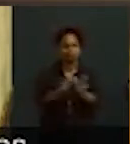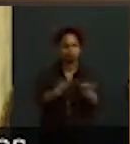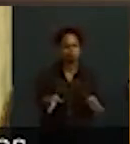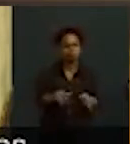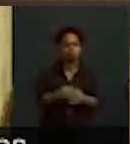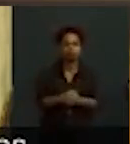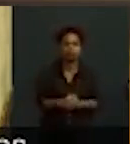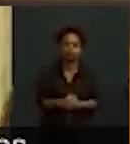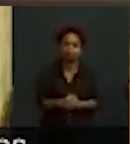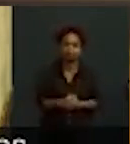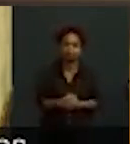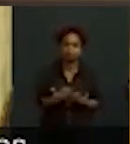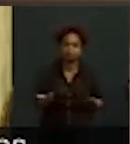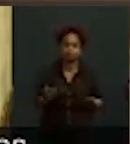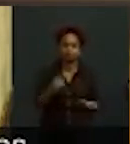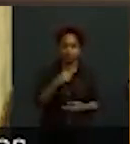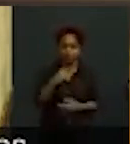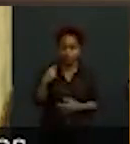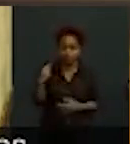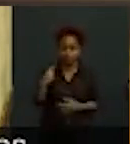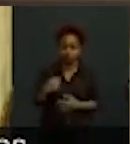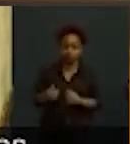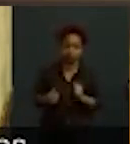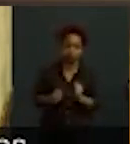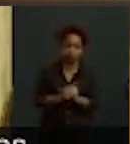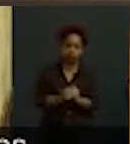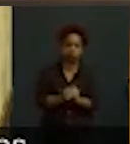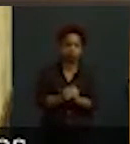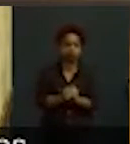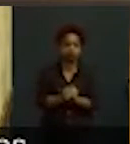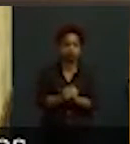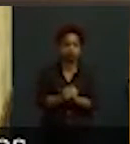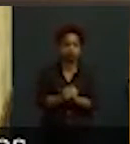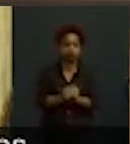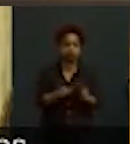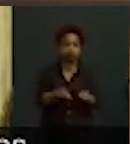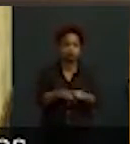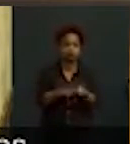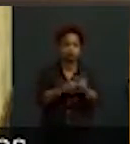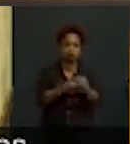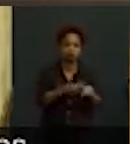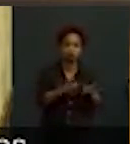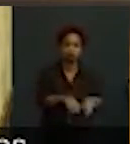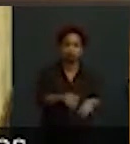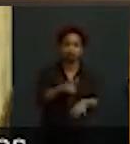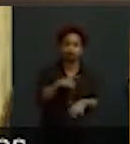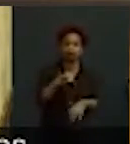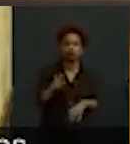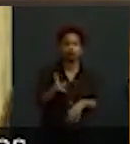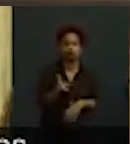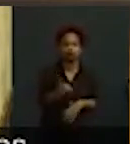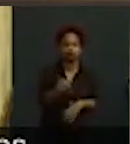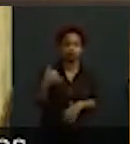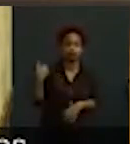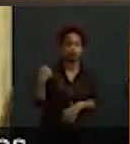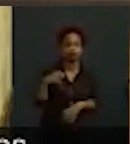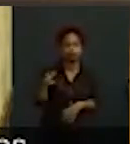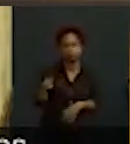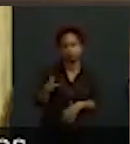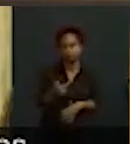simplicidade, nos deixou junto com o mês de julho, aos seus 52 anos de idade.